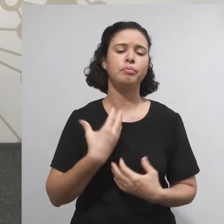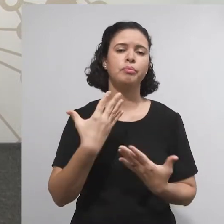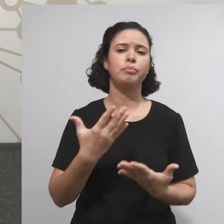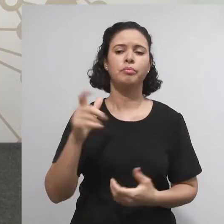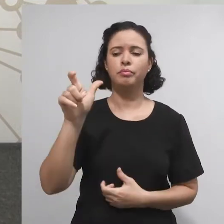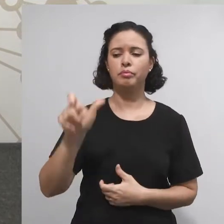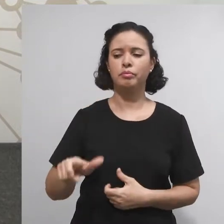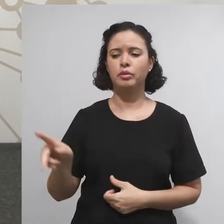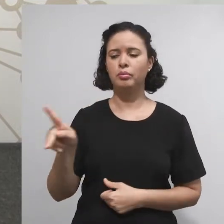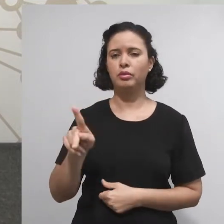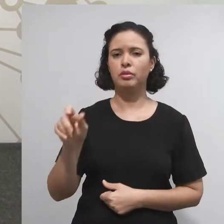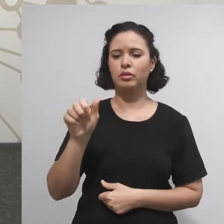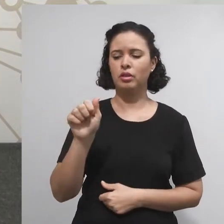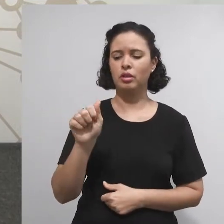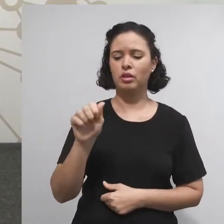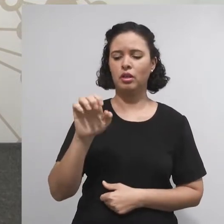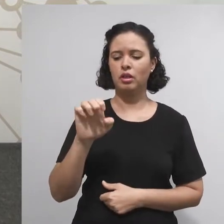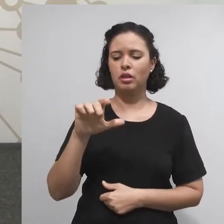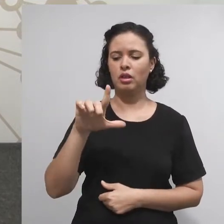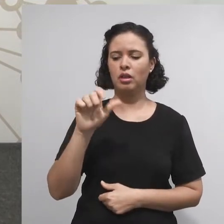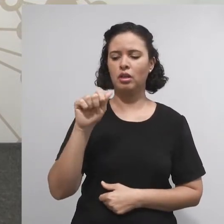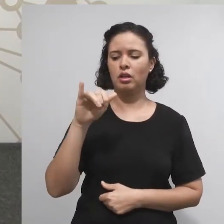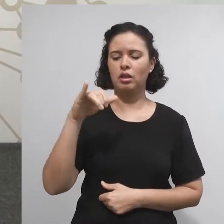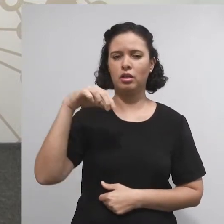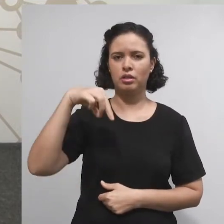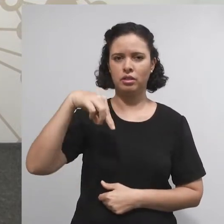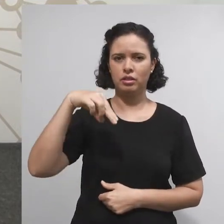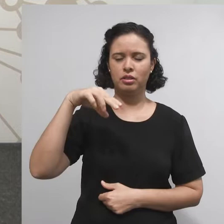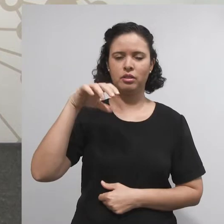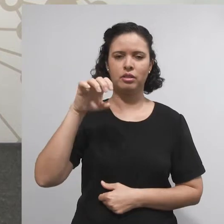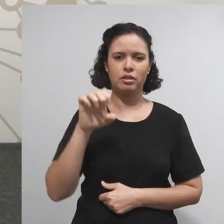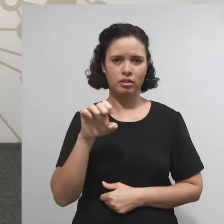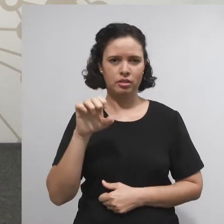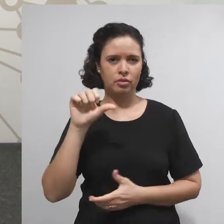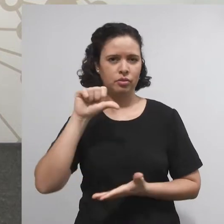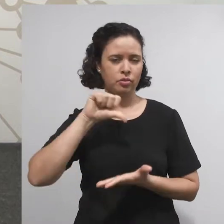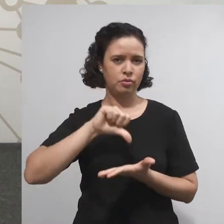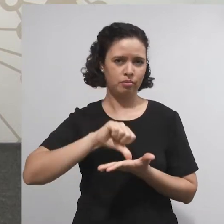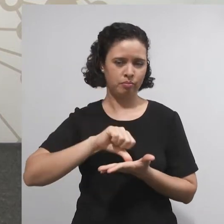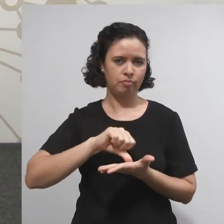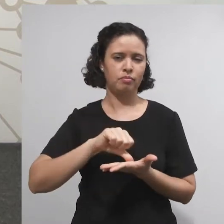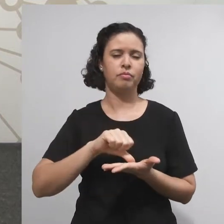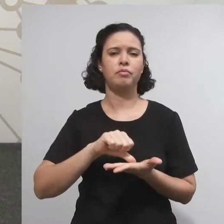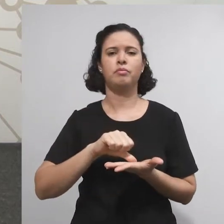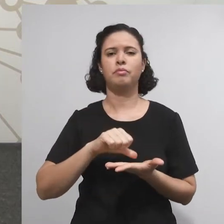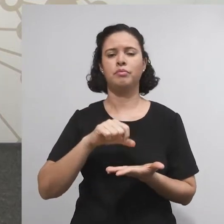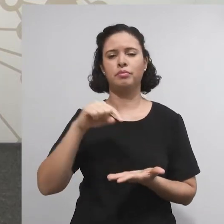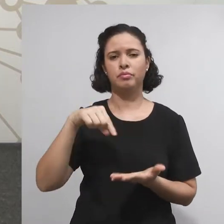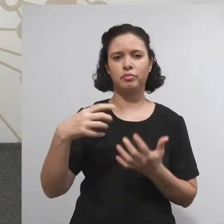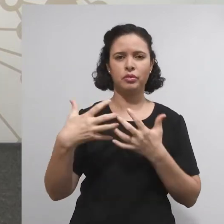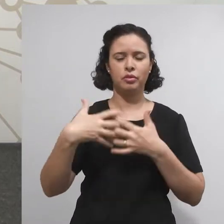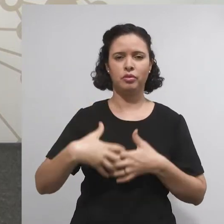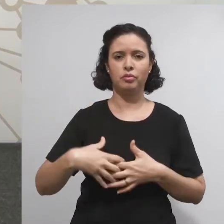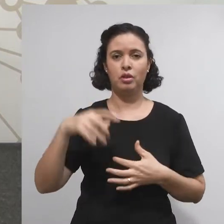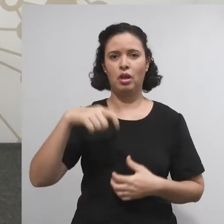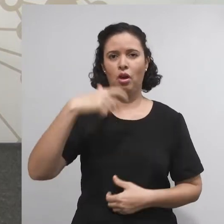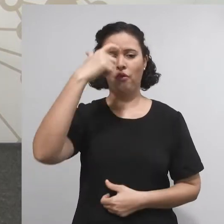de hoje é da professora Elaine Márcia, do IFRO Campus Calama, intitulada